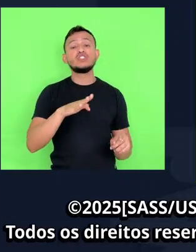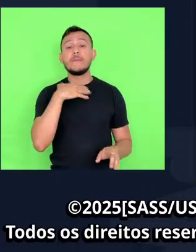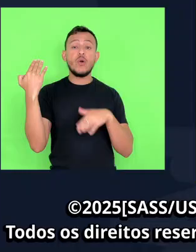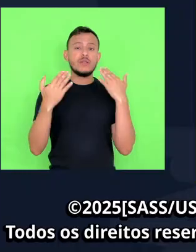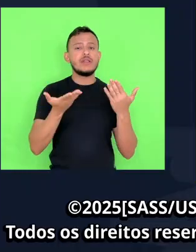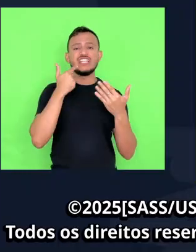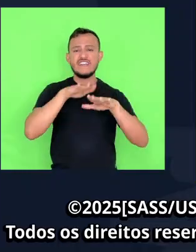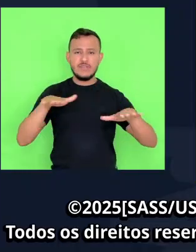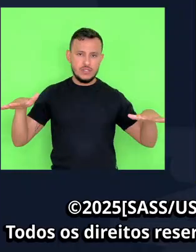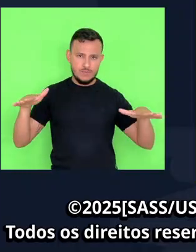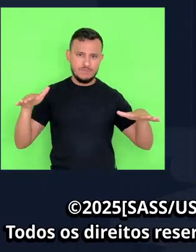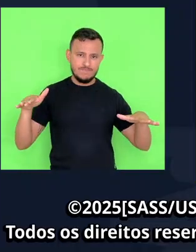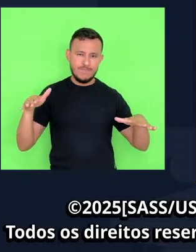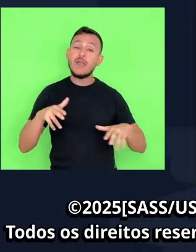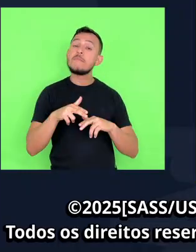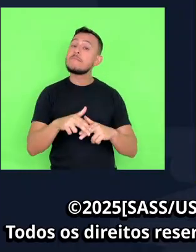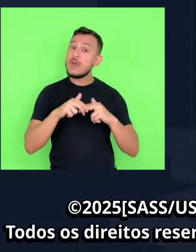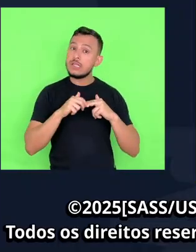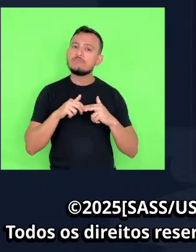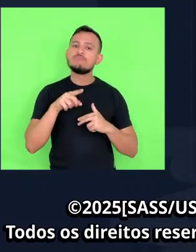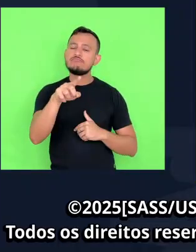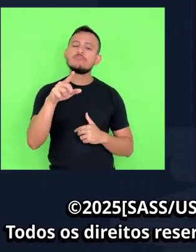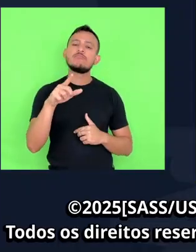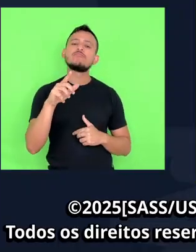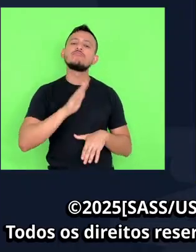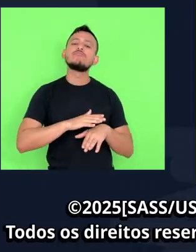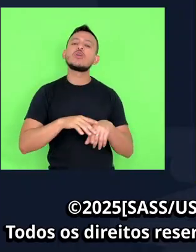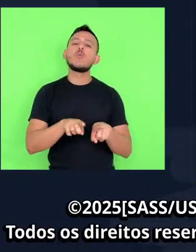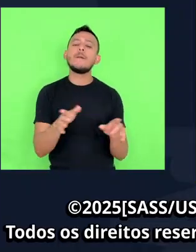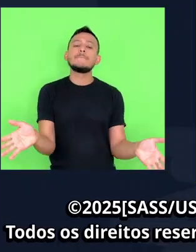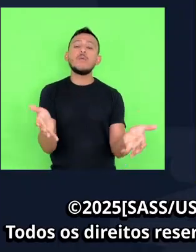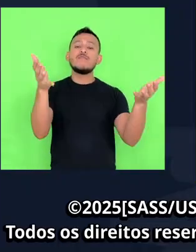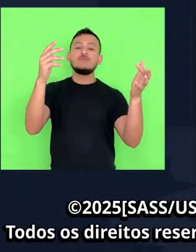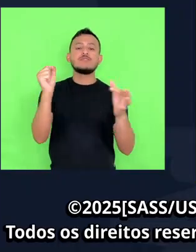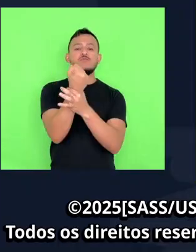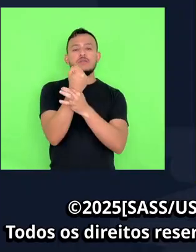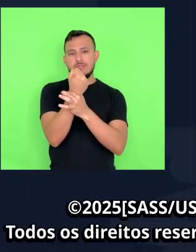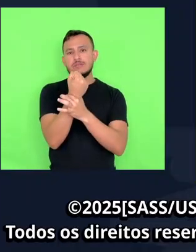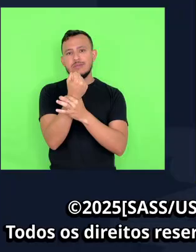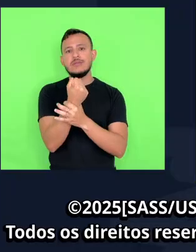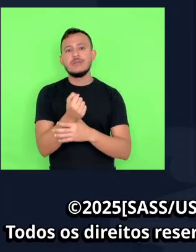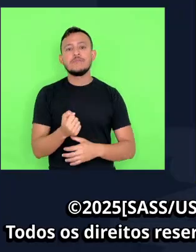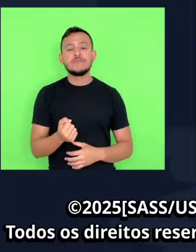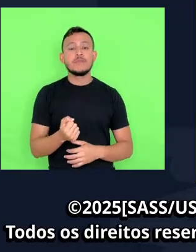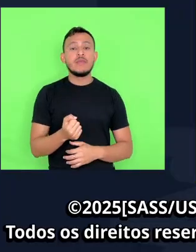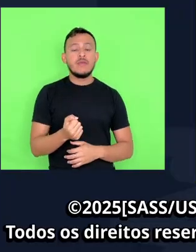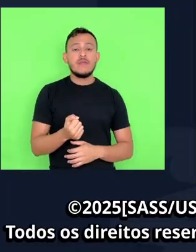infantil. Então, você vai estar promovendo a segurança. E veja, se eu